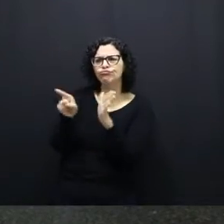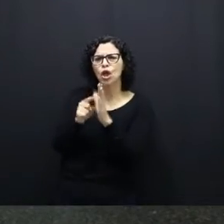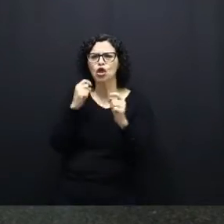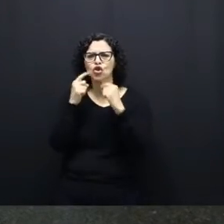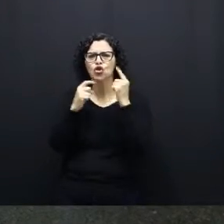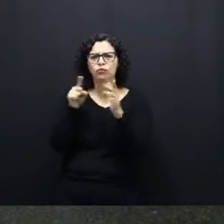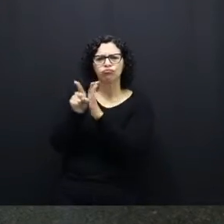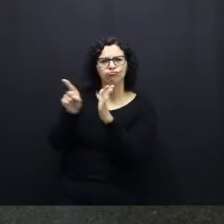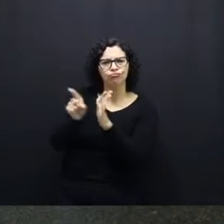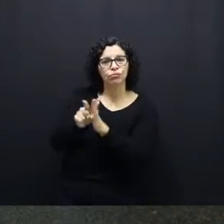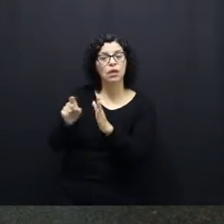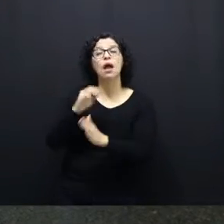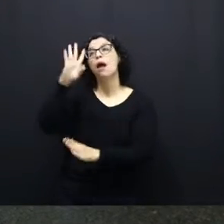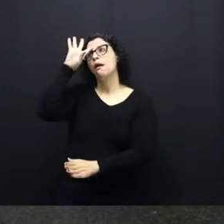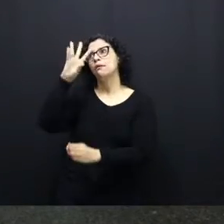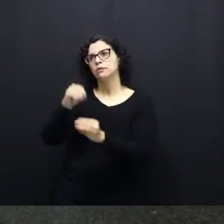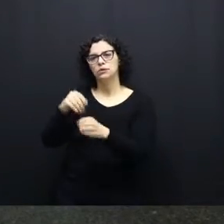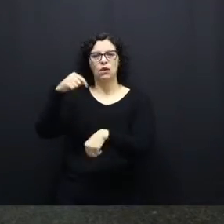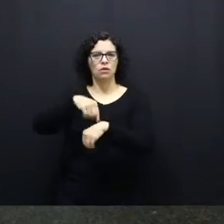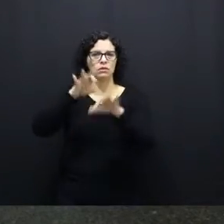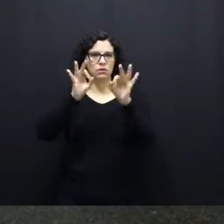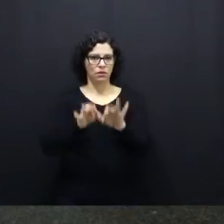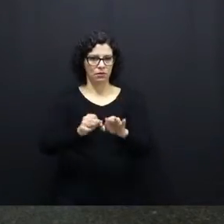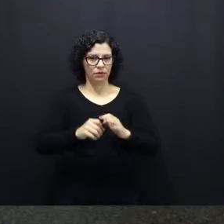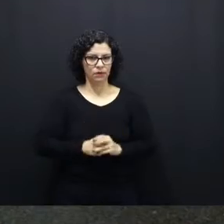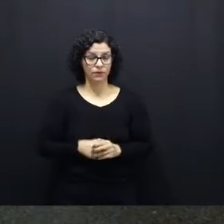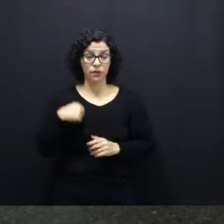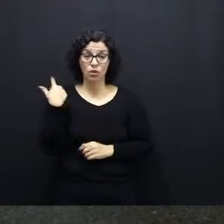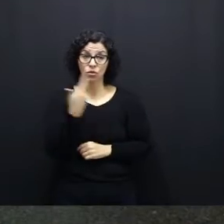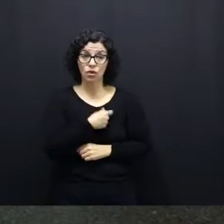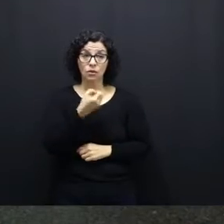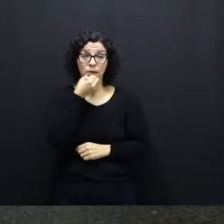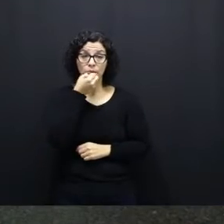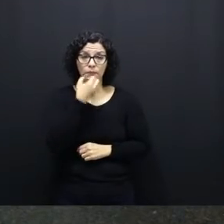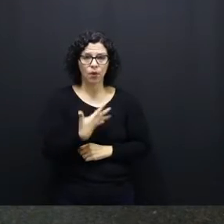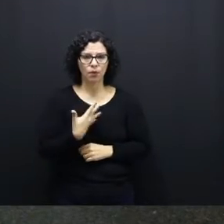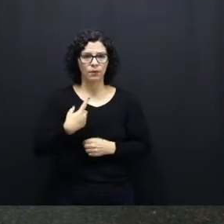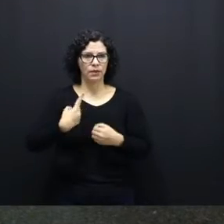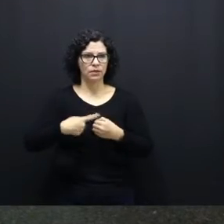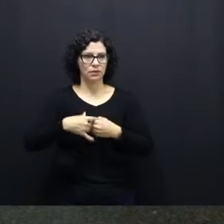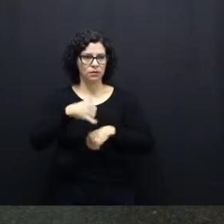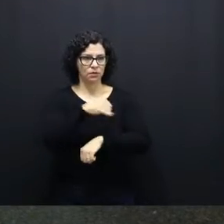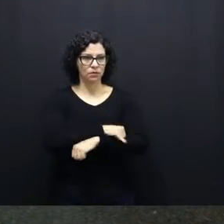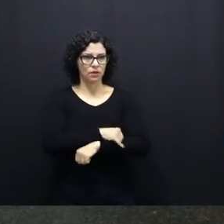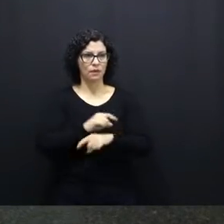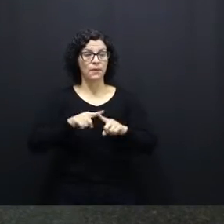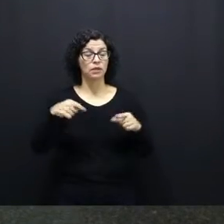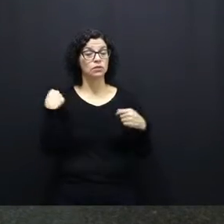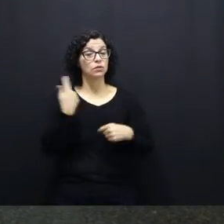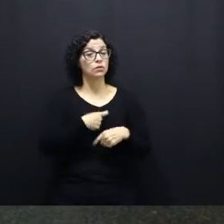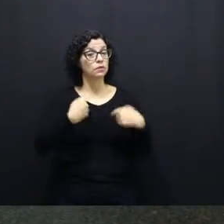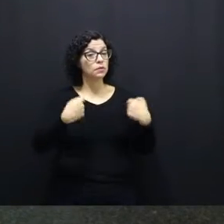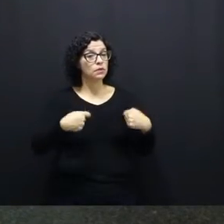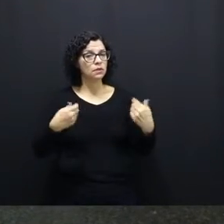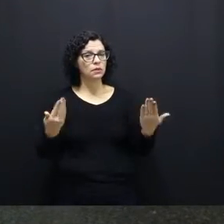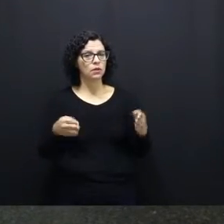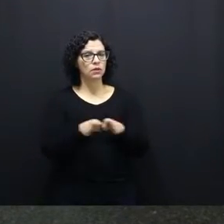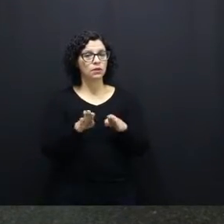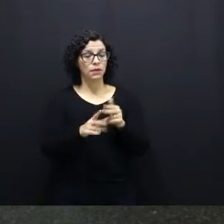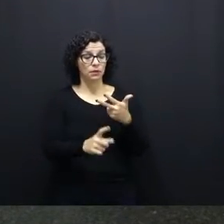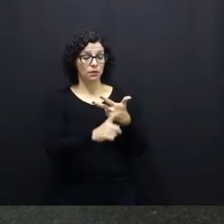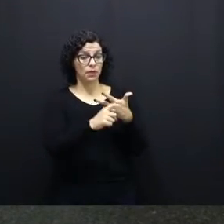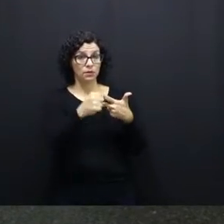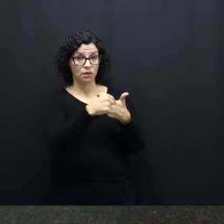que é um momento oportuno e é uma coisa boa para São José mas é preciso que o